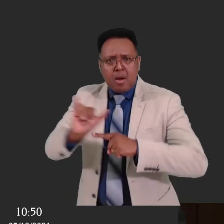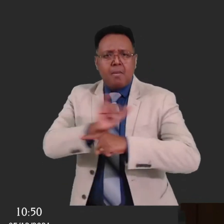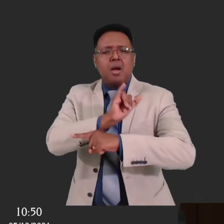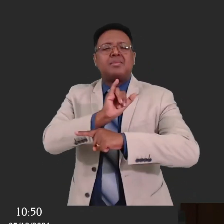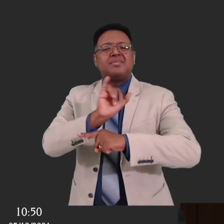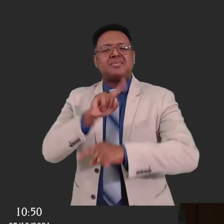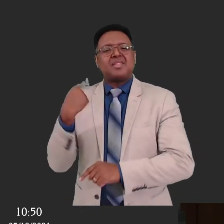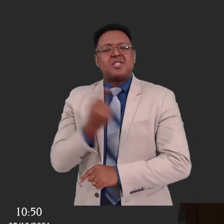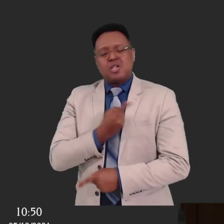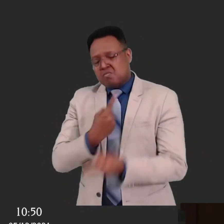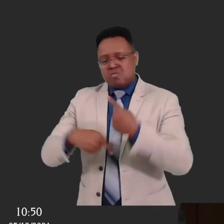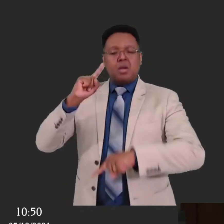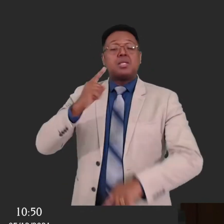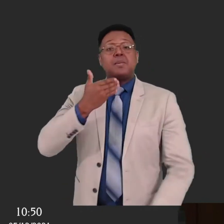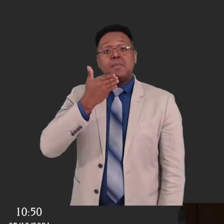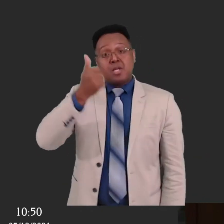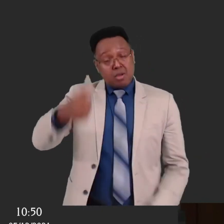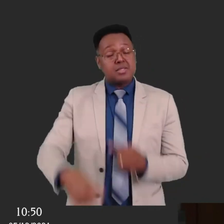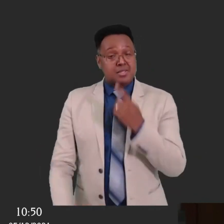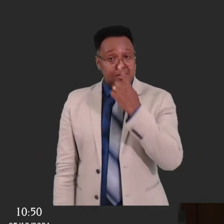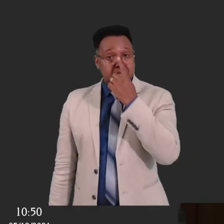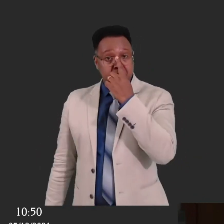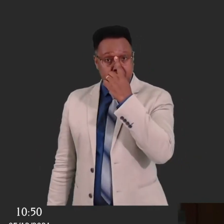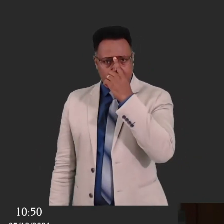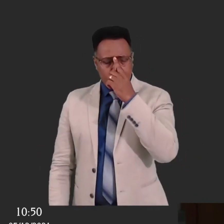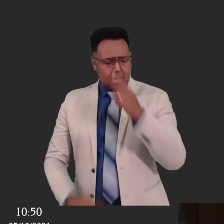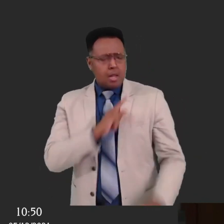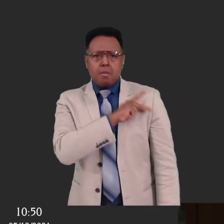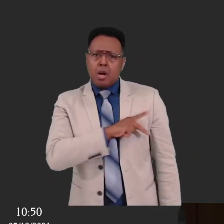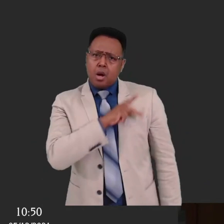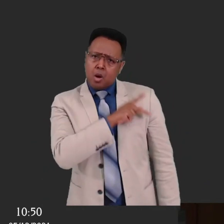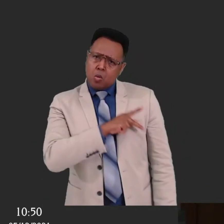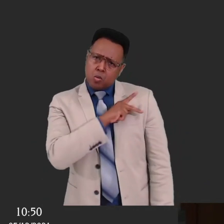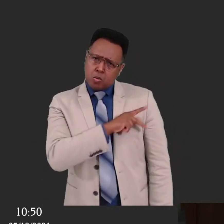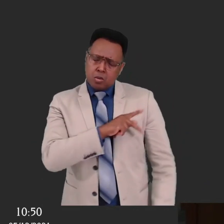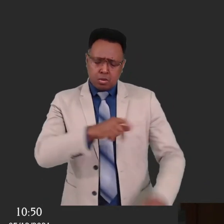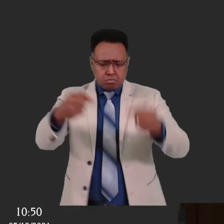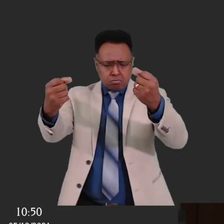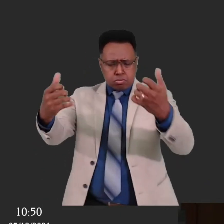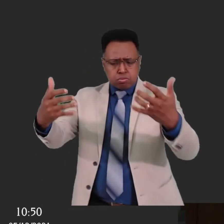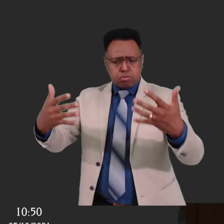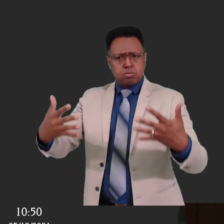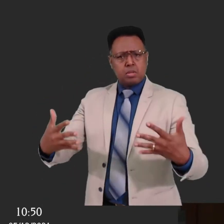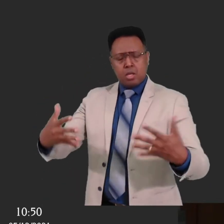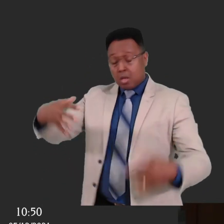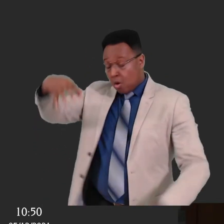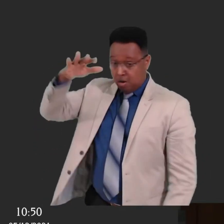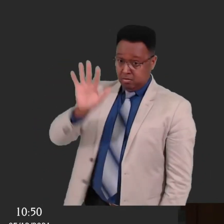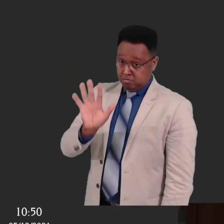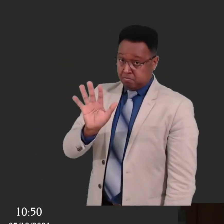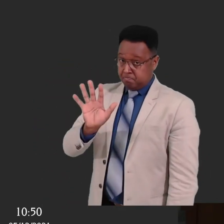E Paulo, então, ele, irmãos, ele dizia que ele combatia com a eficácia, que o poder do Espírito Santo estava